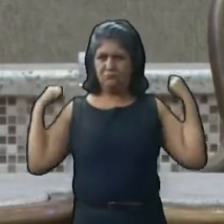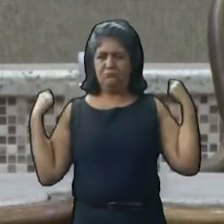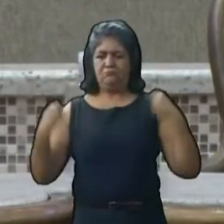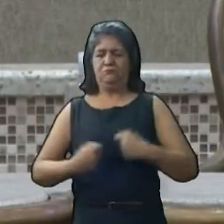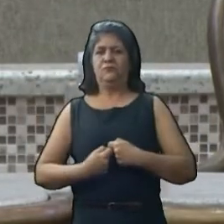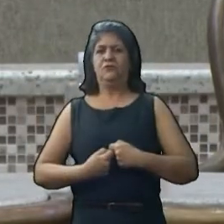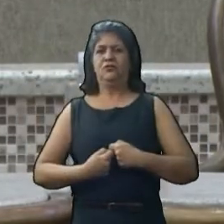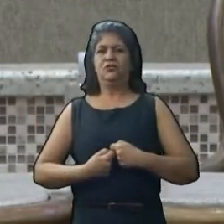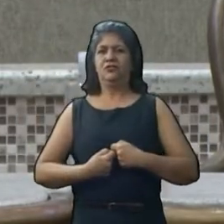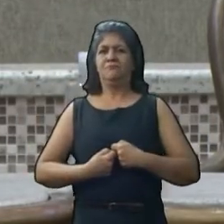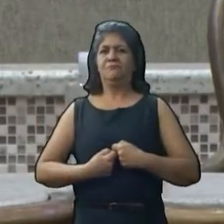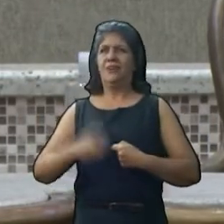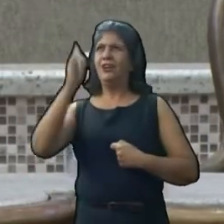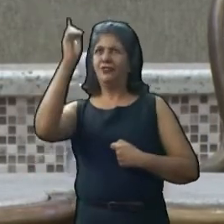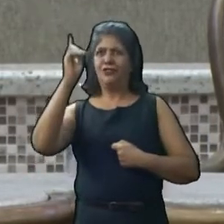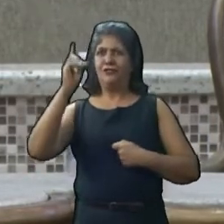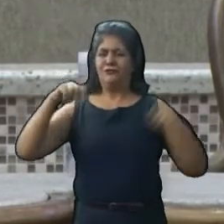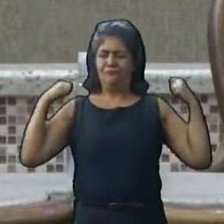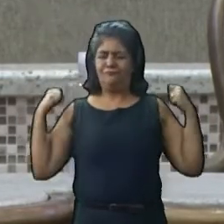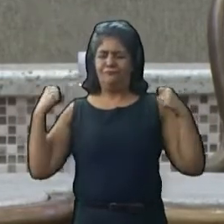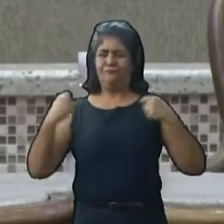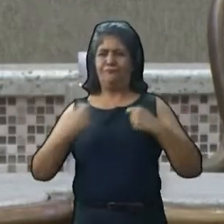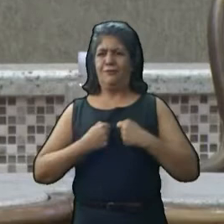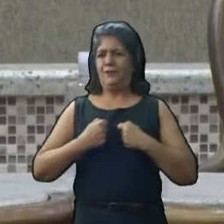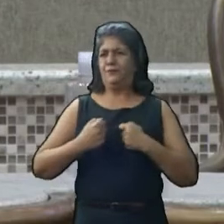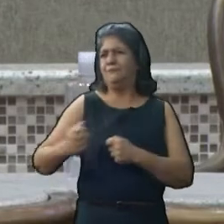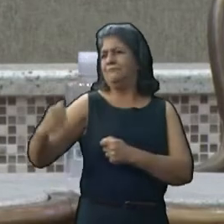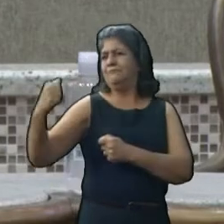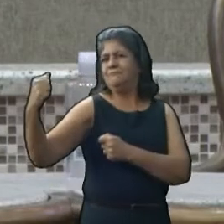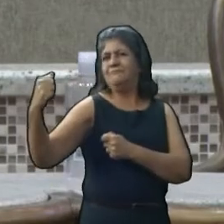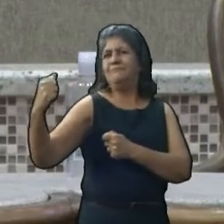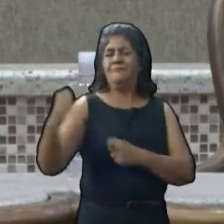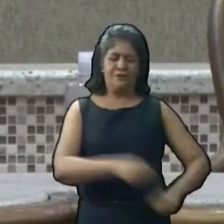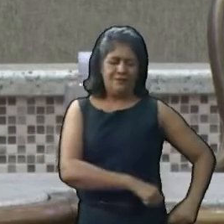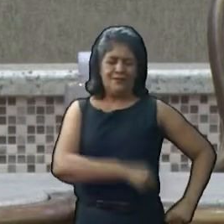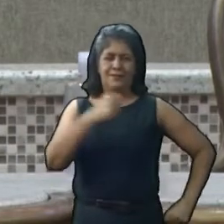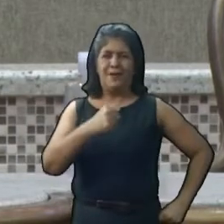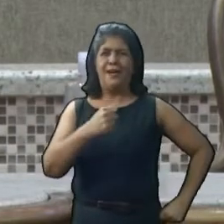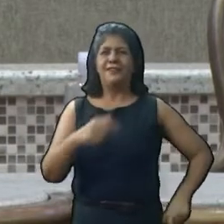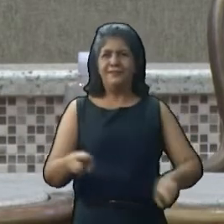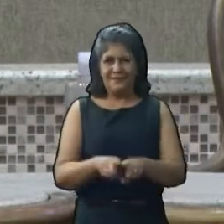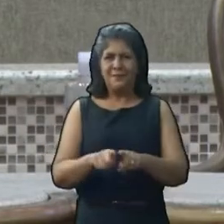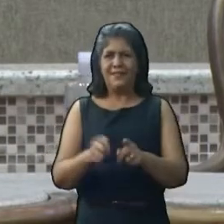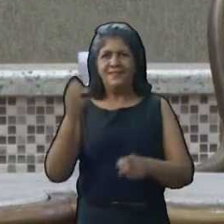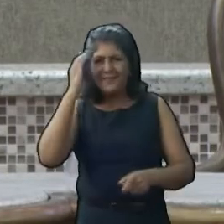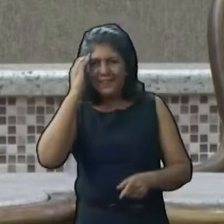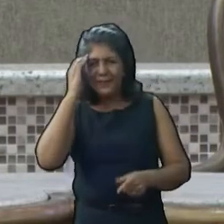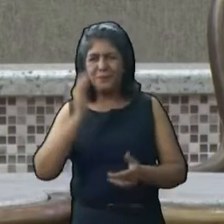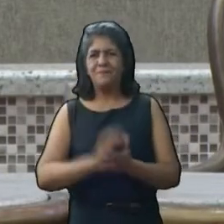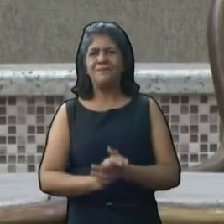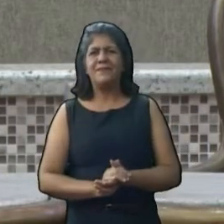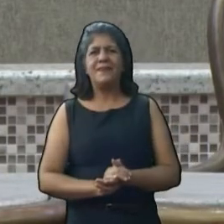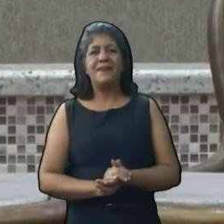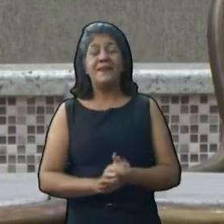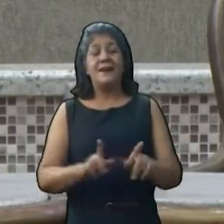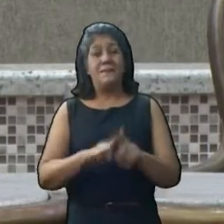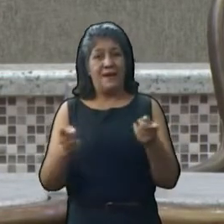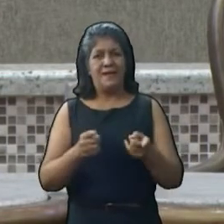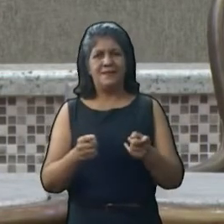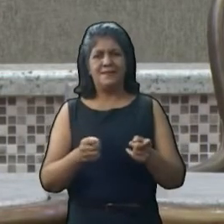mas eu li aqui no capítulo 5 verso 18 e não vos embriagueis com vinho